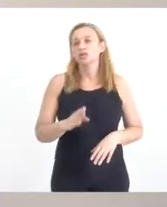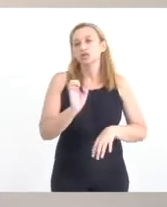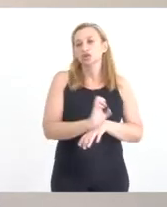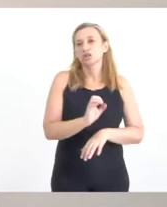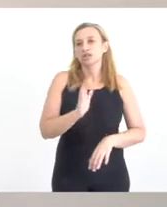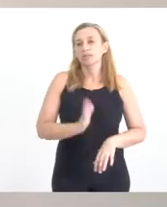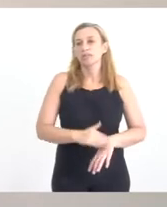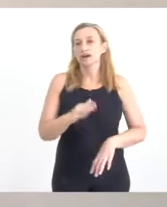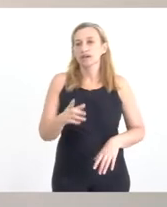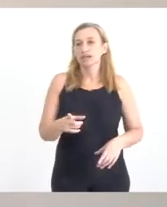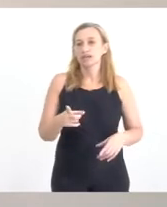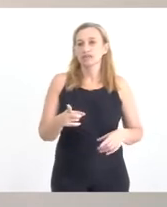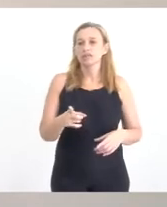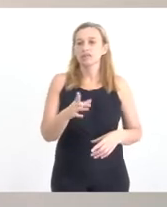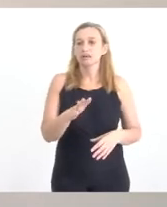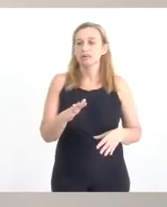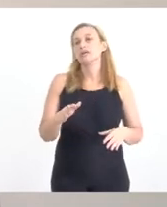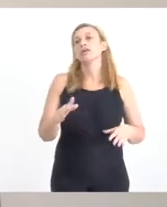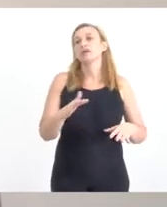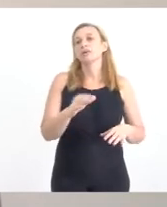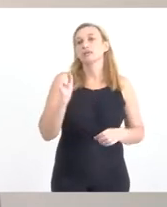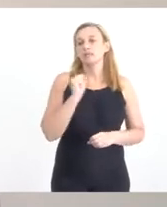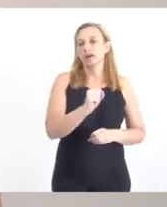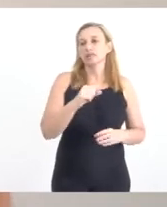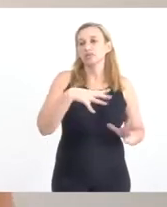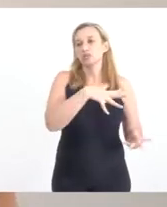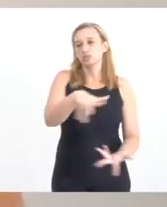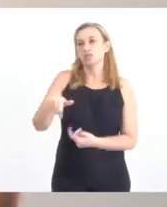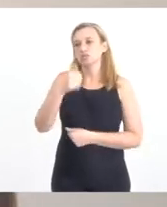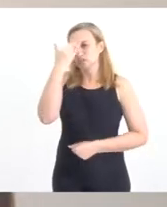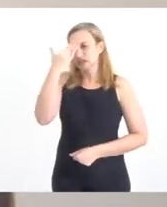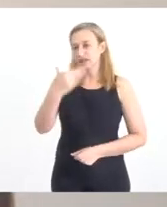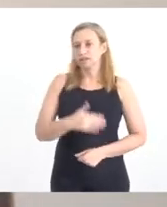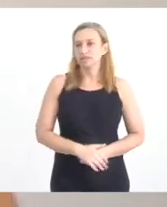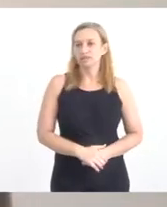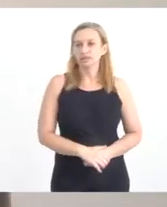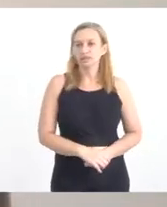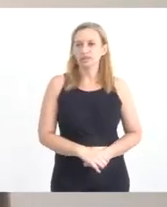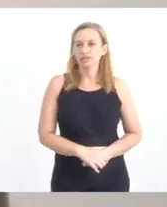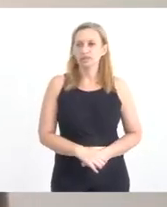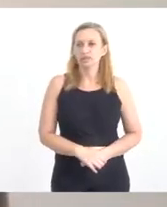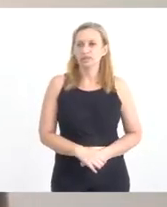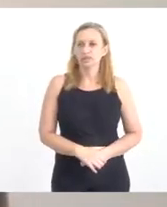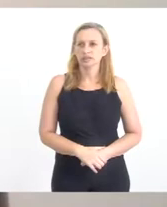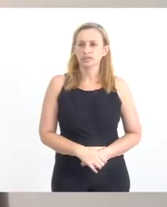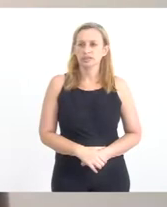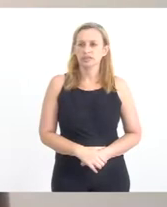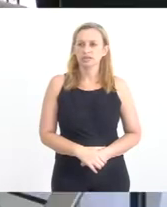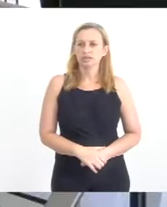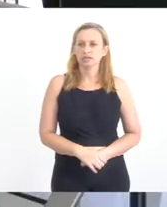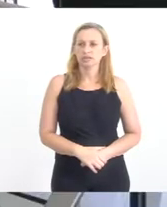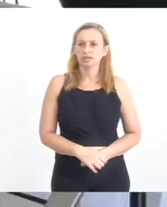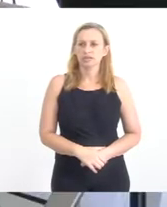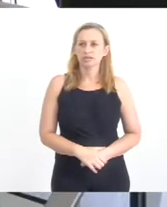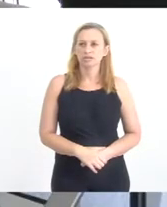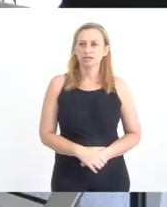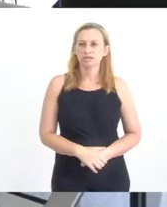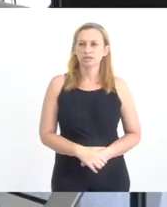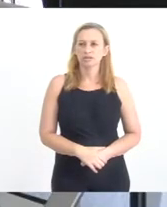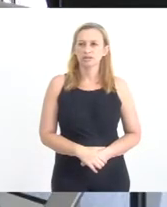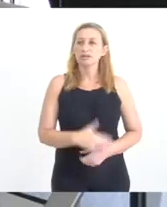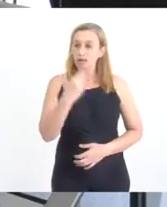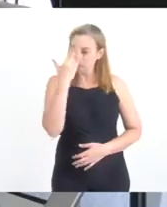Estados onde a polícia mais mata no mundo Muito obrigado E aí E aí é